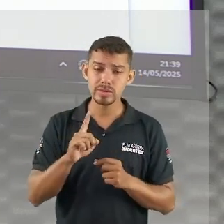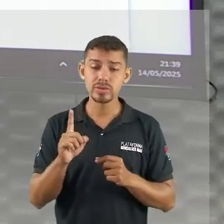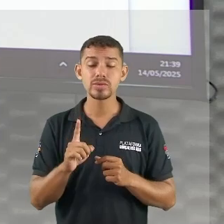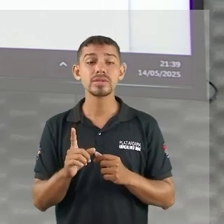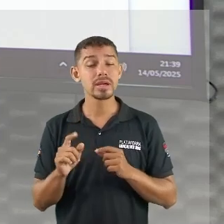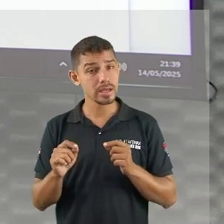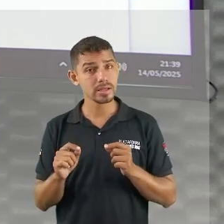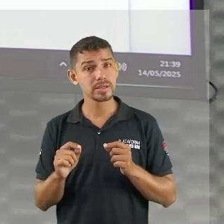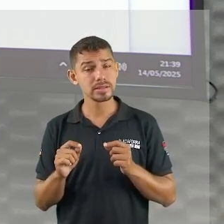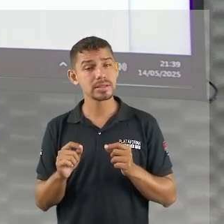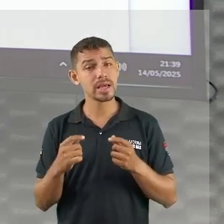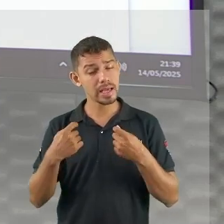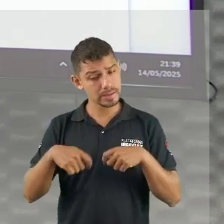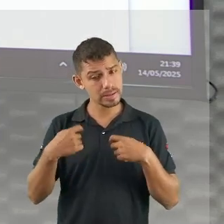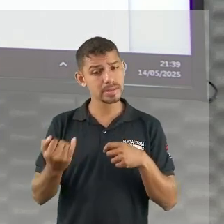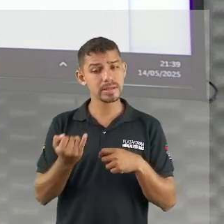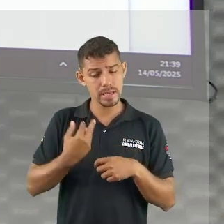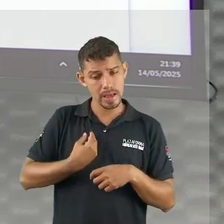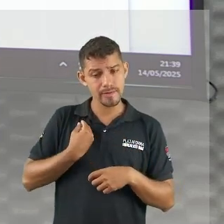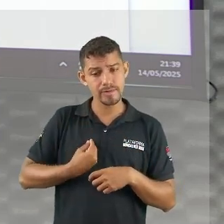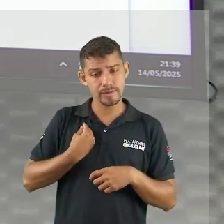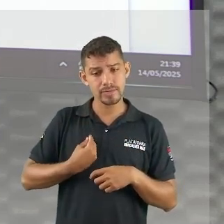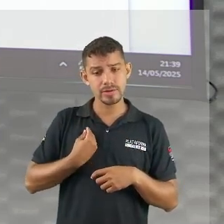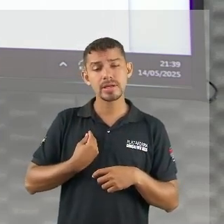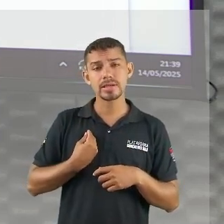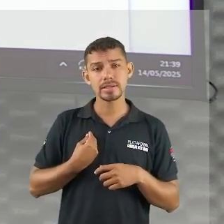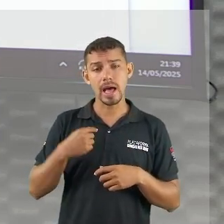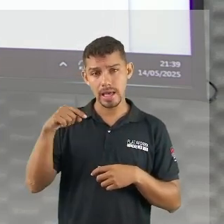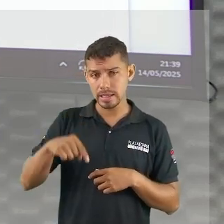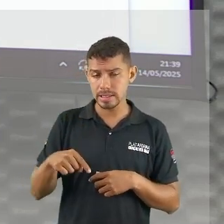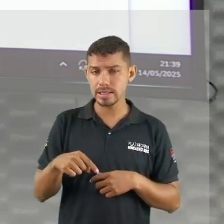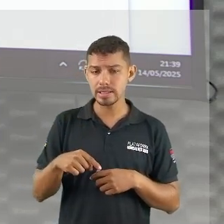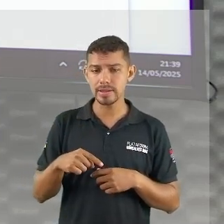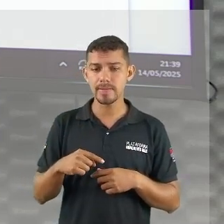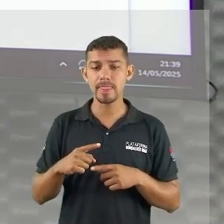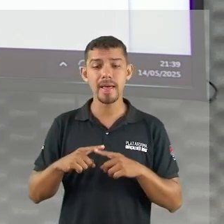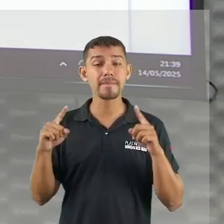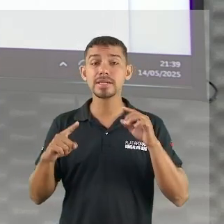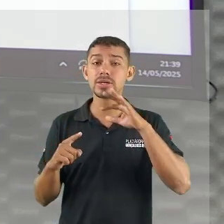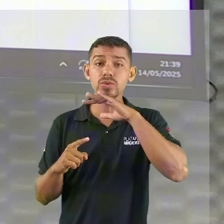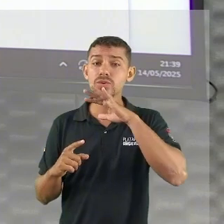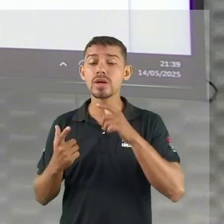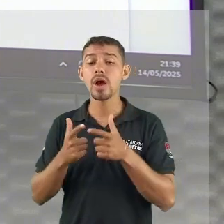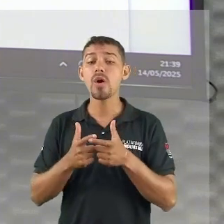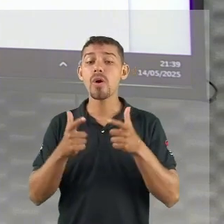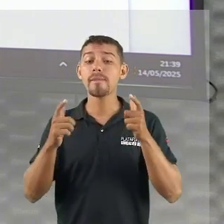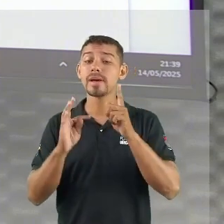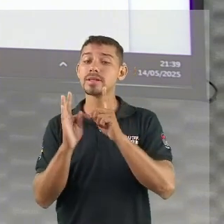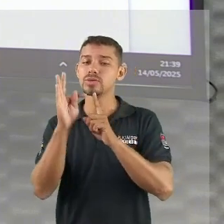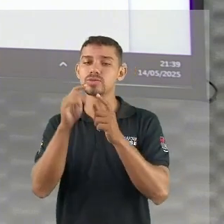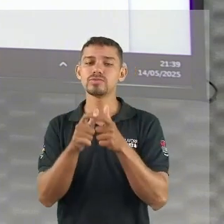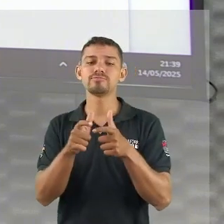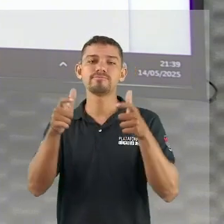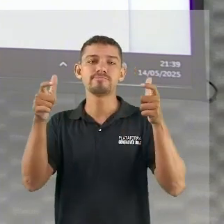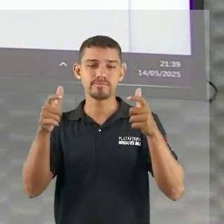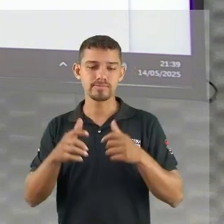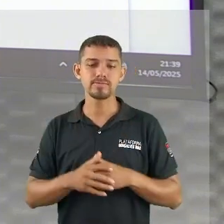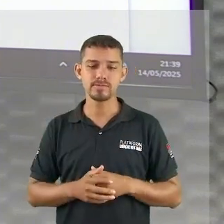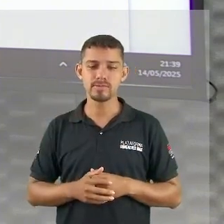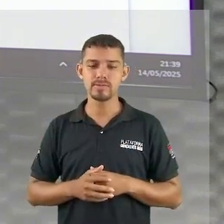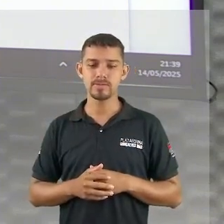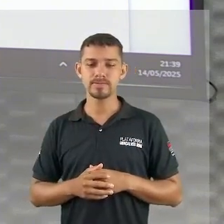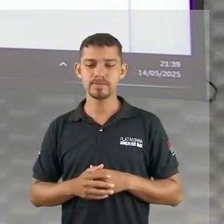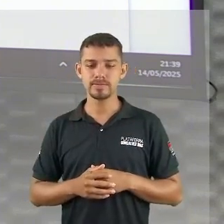ruim, ele é essencial para a sobrevivência da vida aqui na Terra. O que é ruim é o aumento desse efeito estufa. Tá